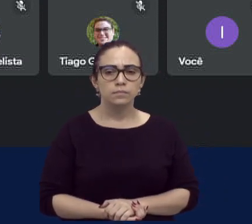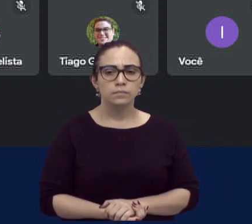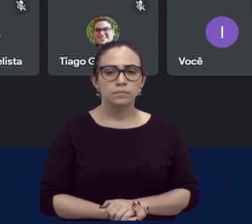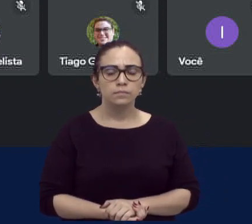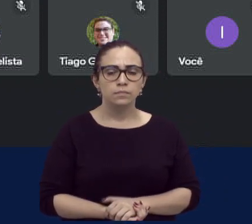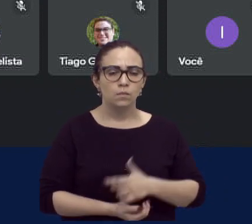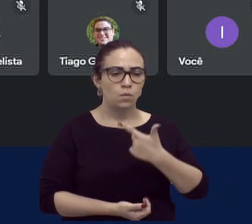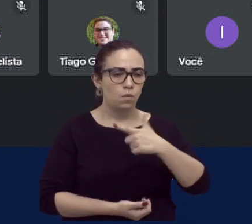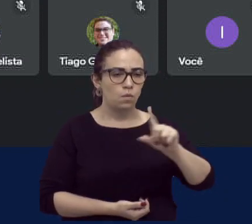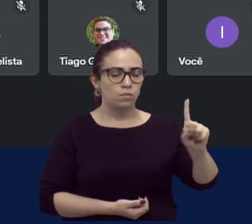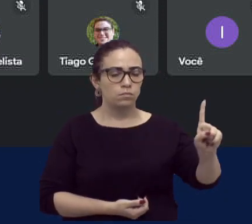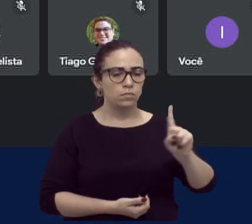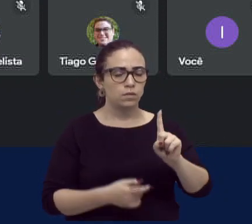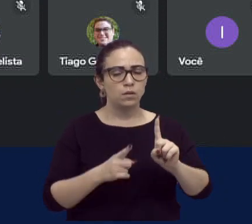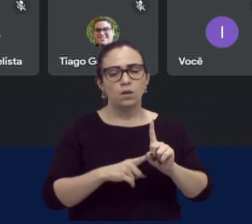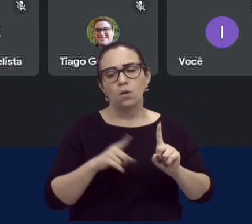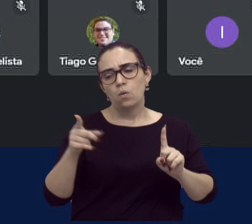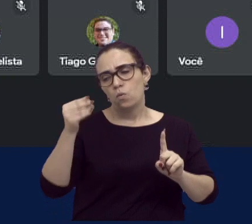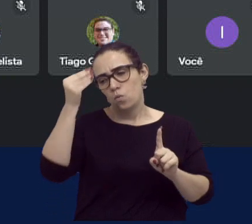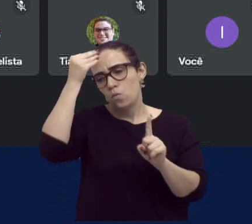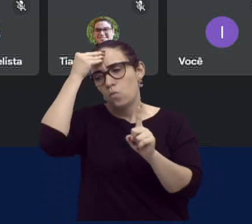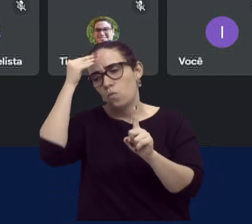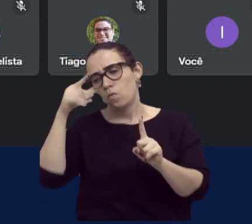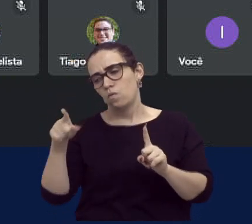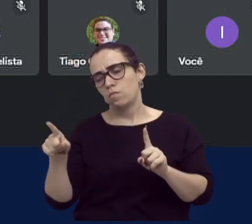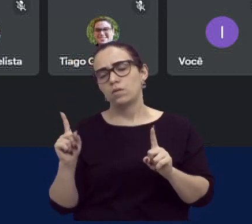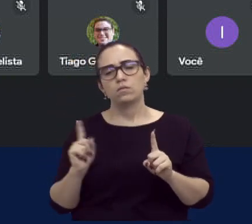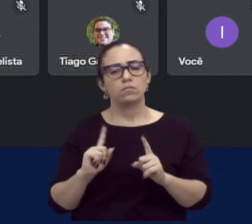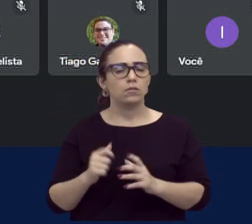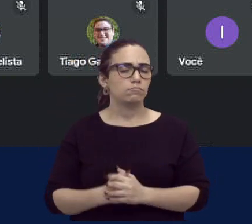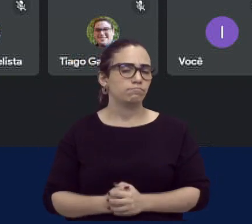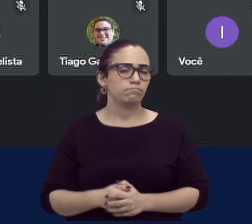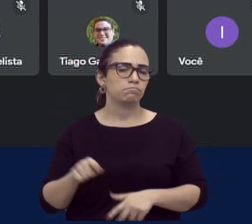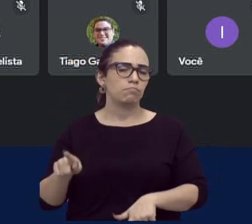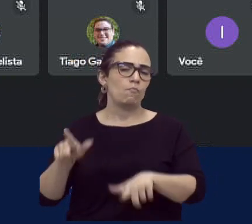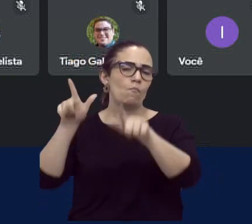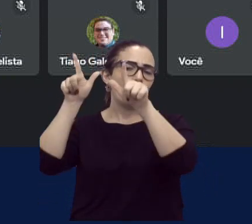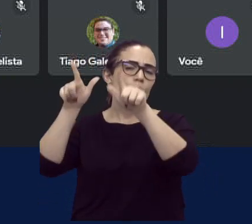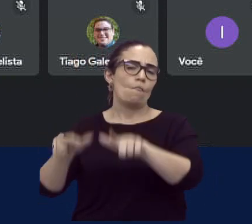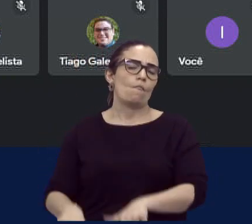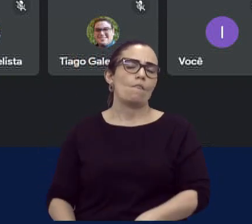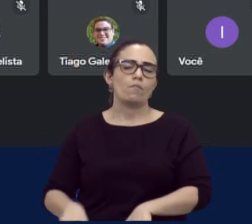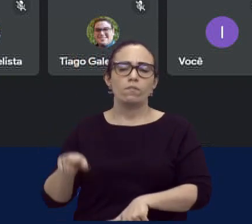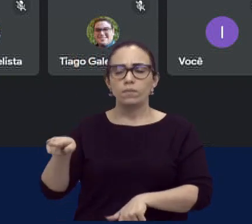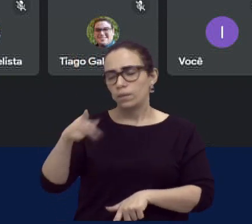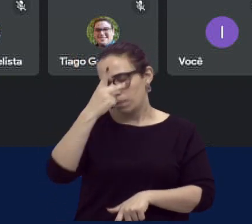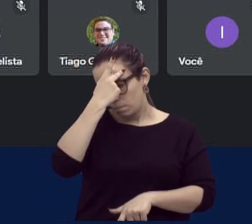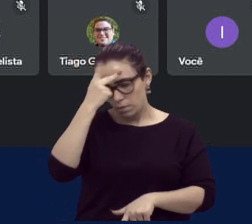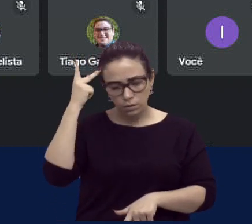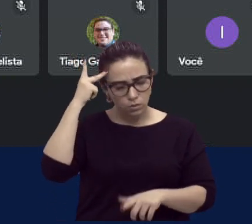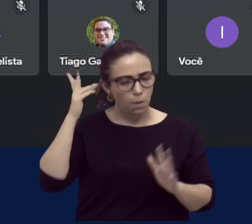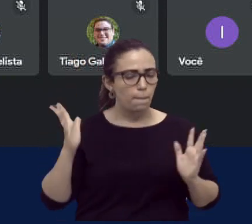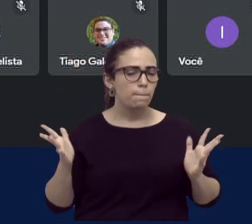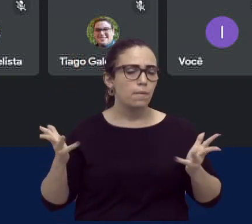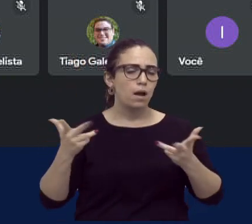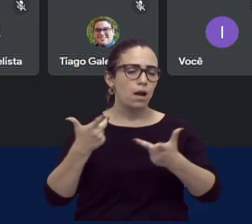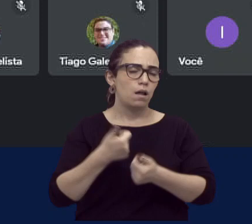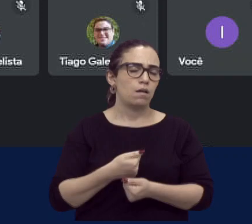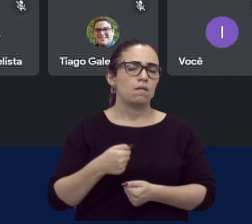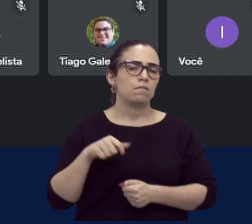outro diz assim, mas não foi culpa sua, não. Tenho certeza, você é uma pessoa maravilhosa, não foi culpa